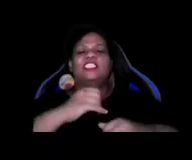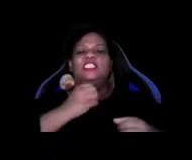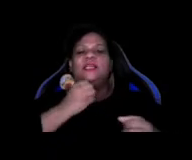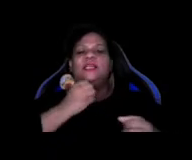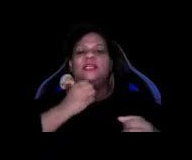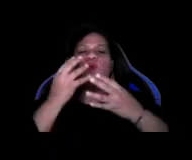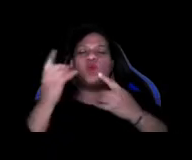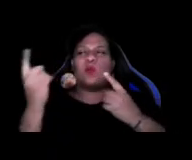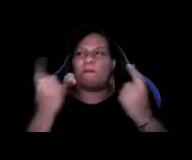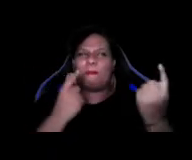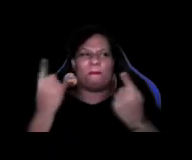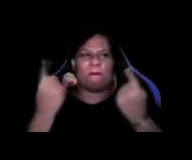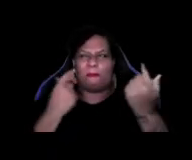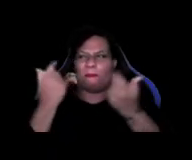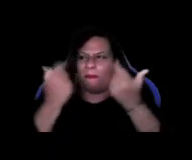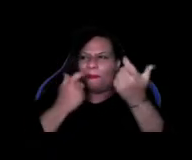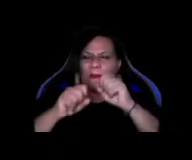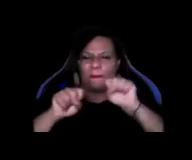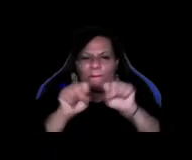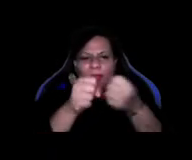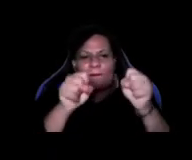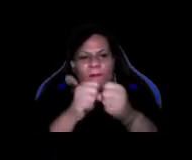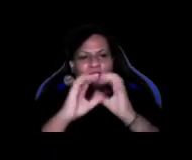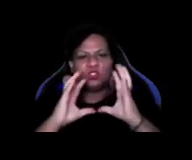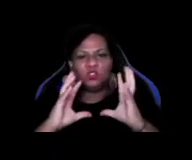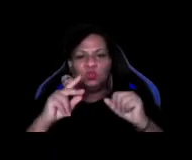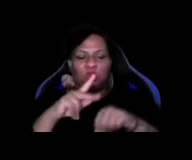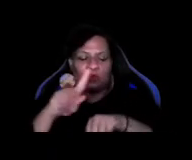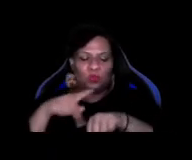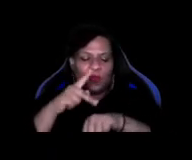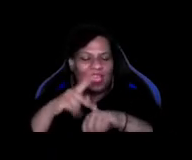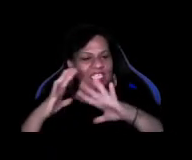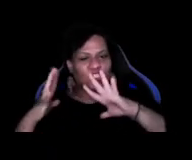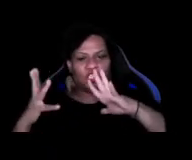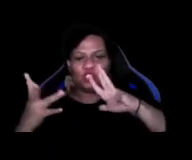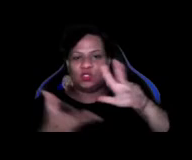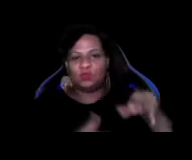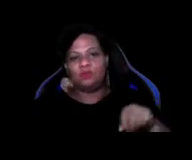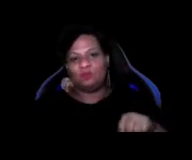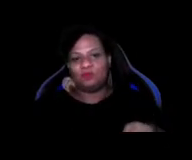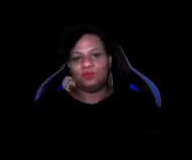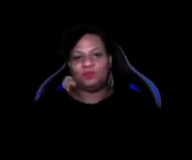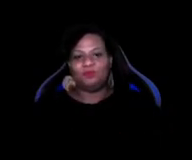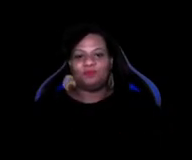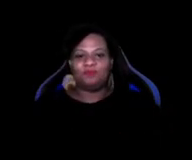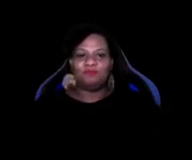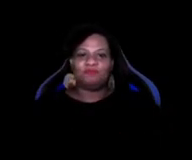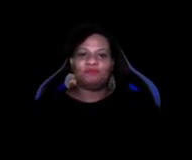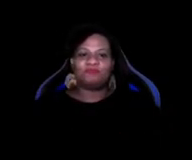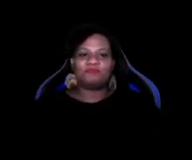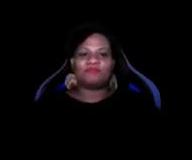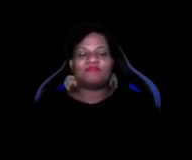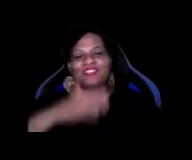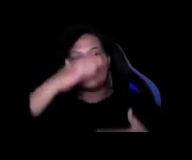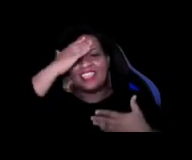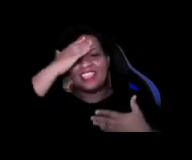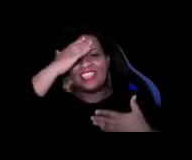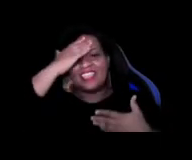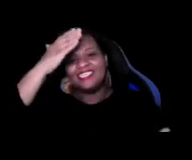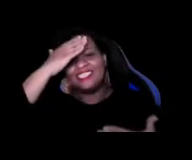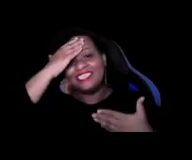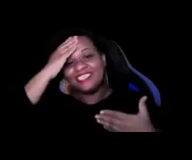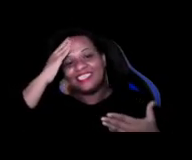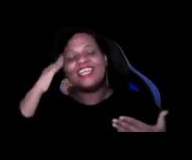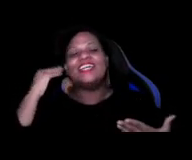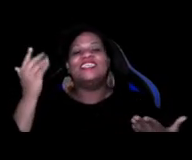isso que vem acontecendo no nosso país e fora dele. Então, gratidão mais uma vez. Hoje as